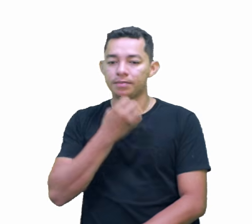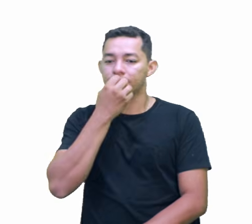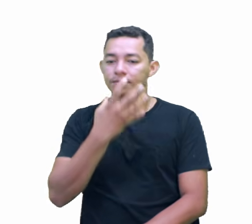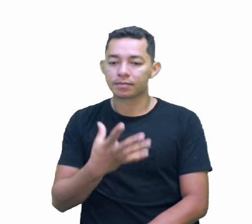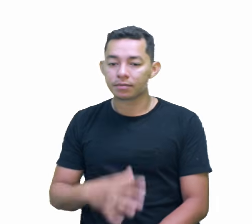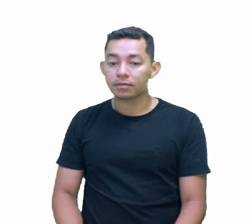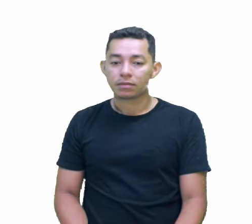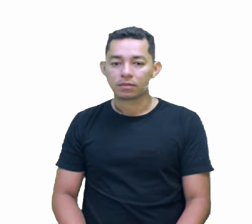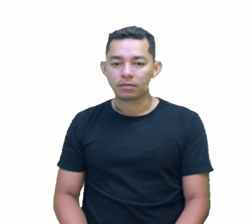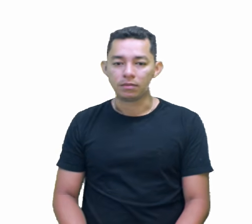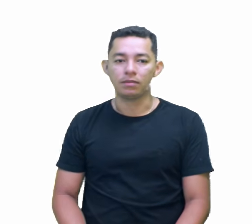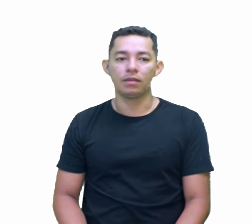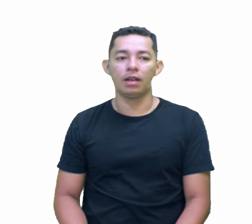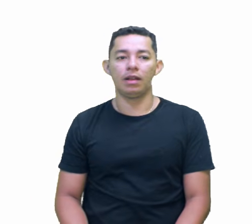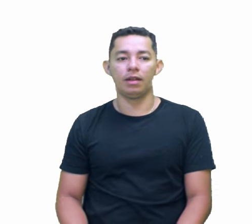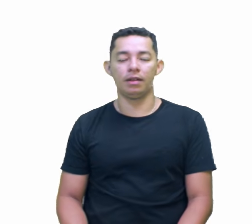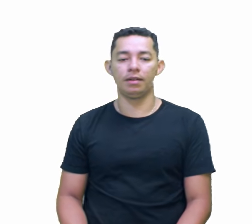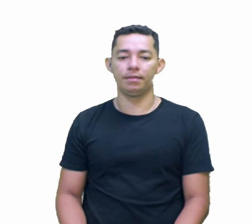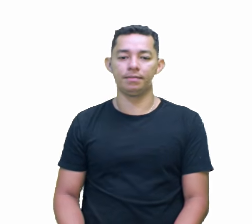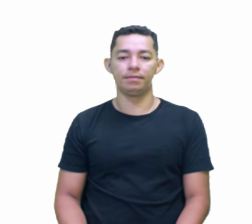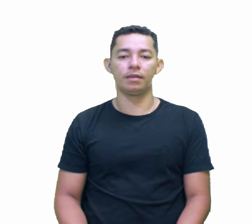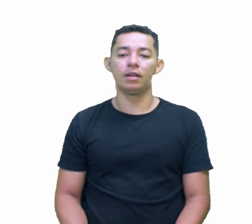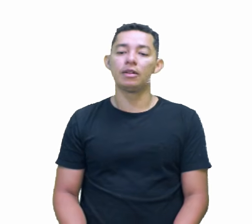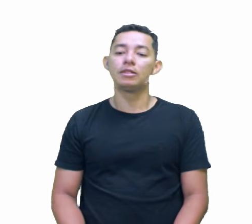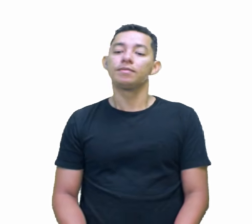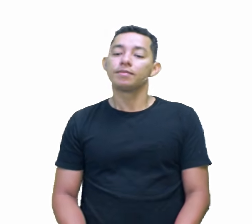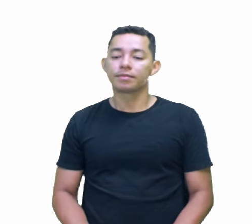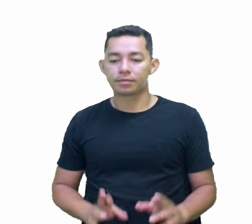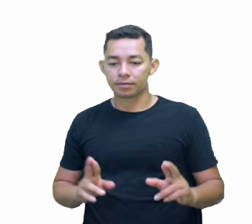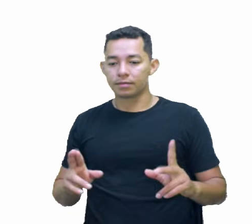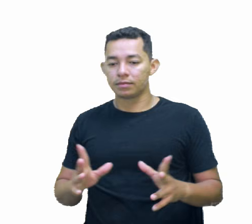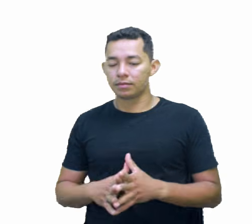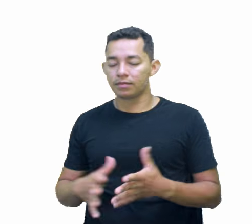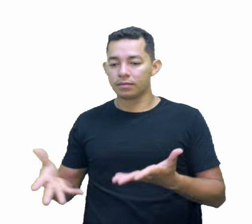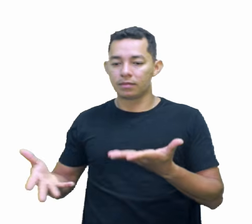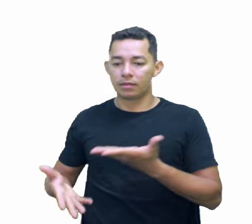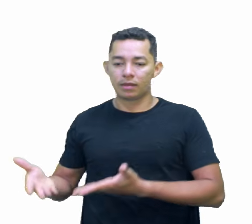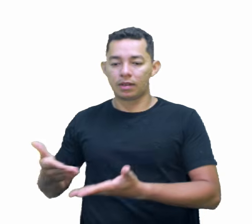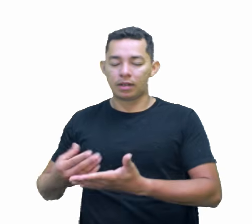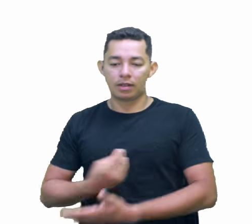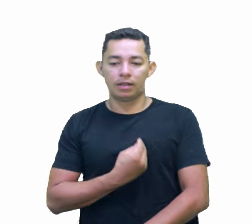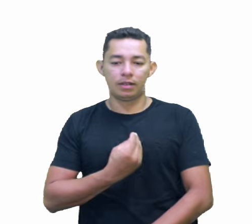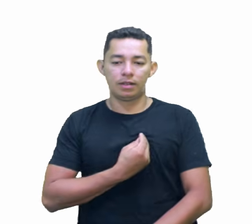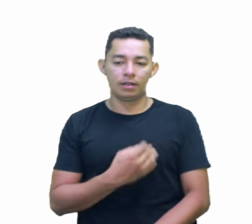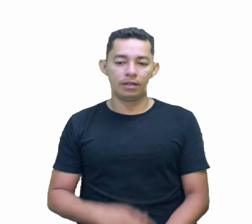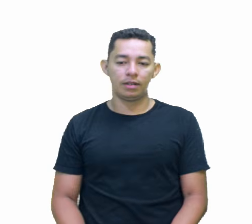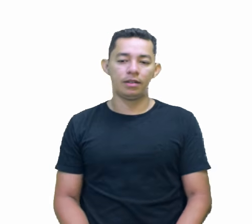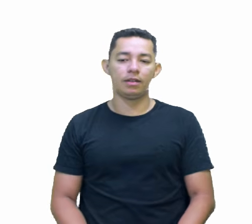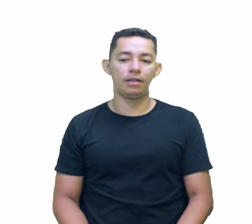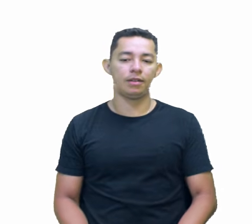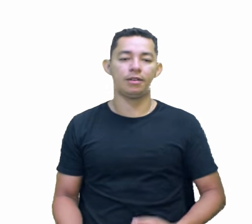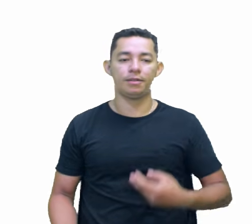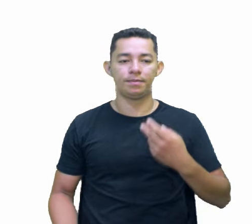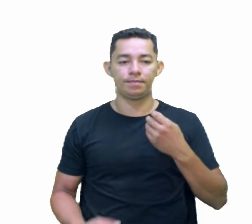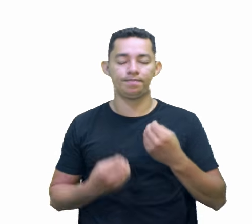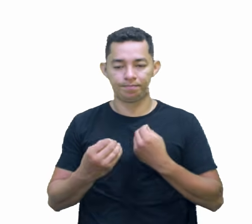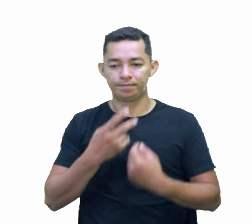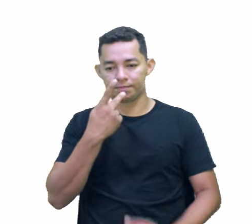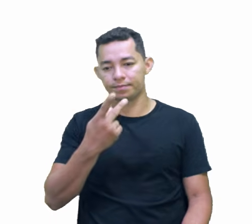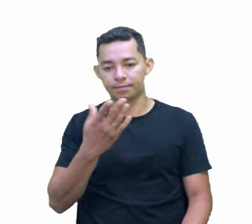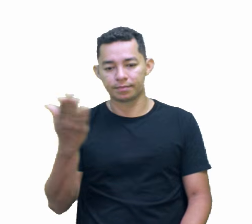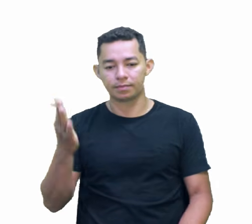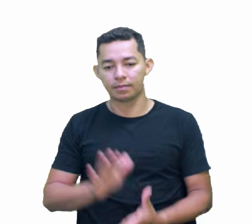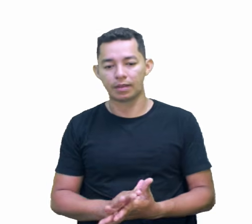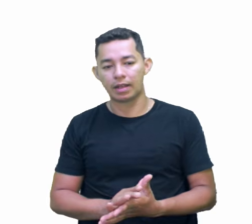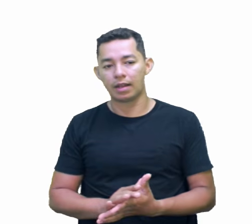sem acontecer muitas diferenciações entre ambiente e seres vivos. Como eu falei ainda há pouco, ó, os